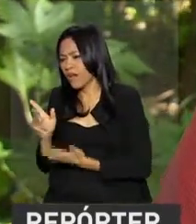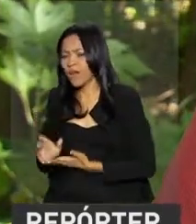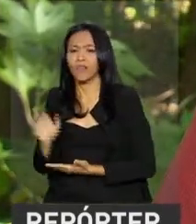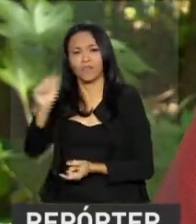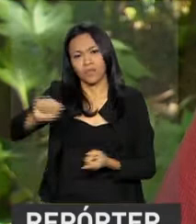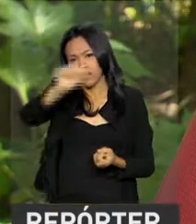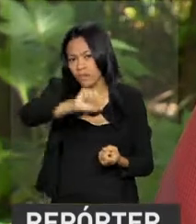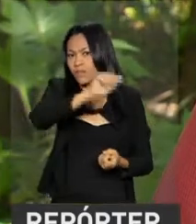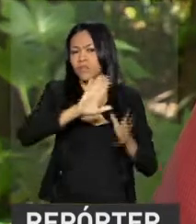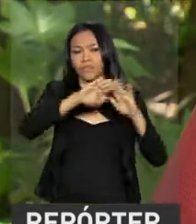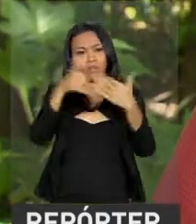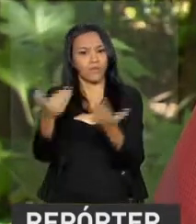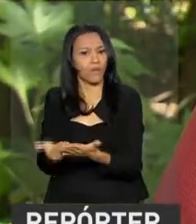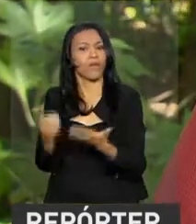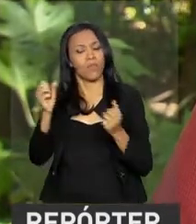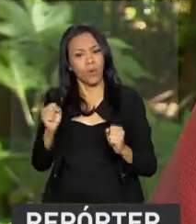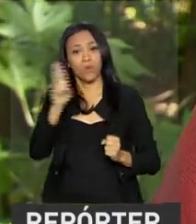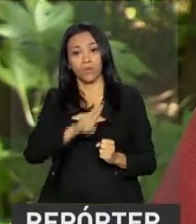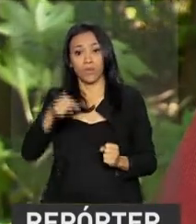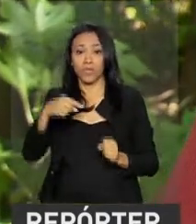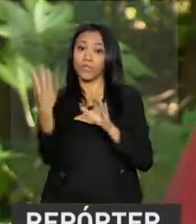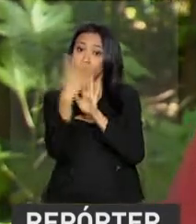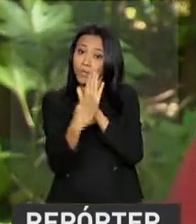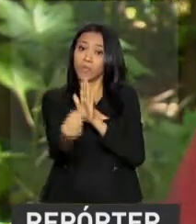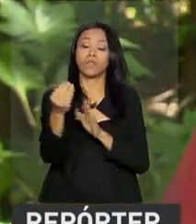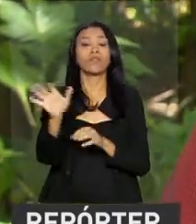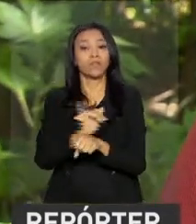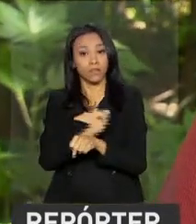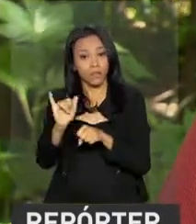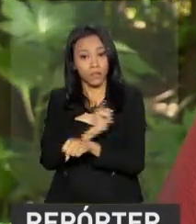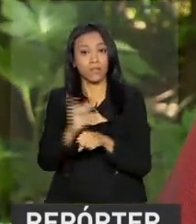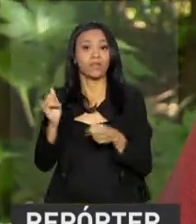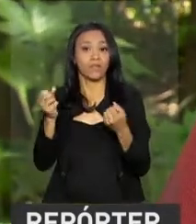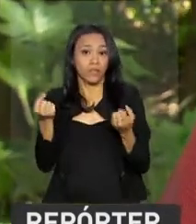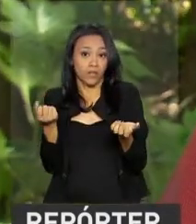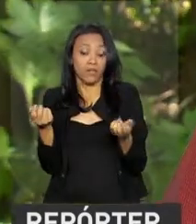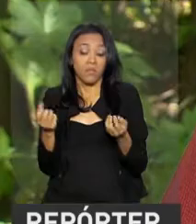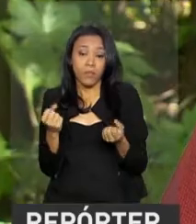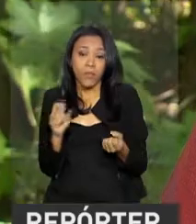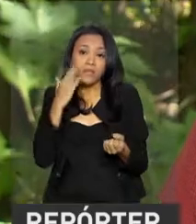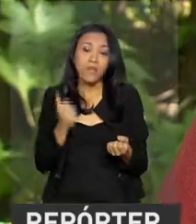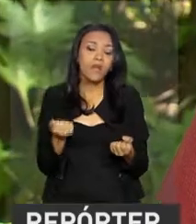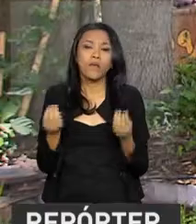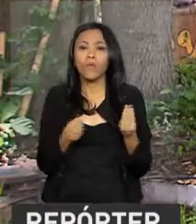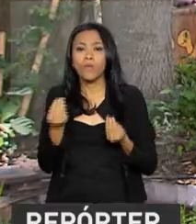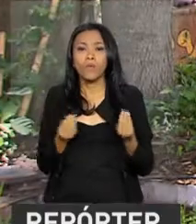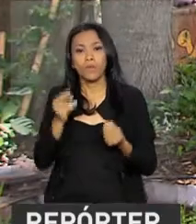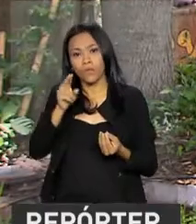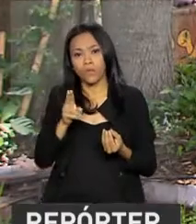escolas podem adotar esse tipo de metodologia para que possa fazer um uso mais amistoso da